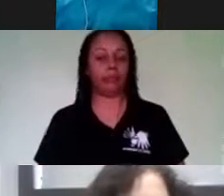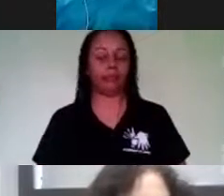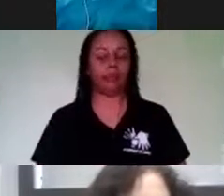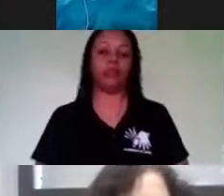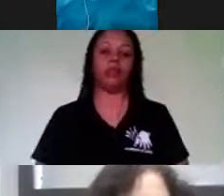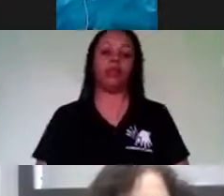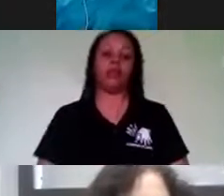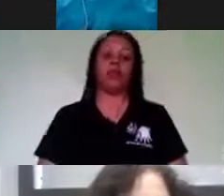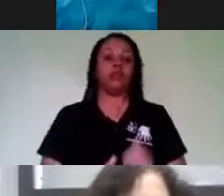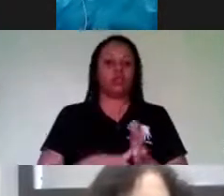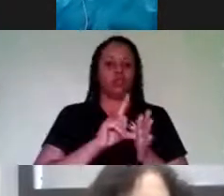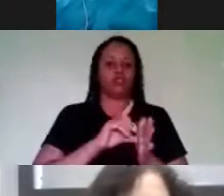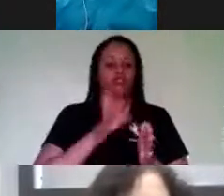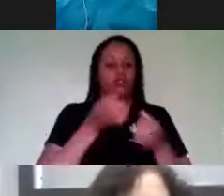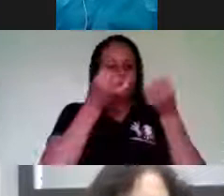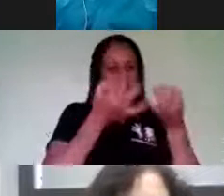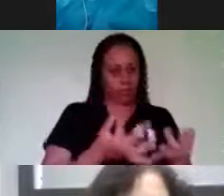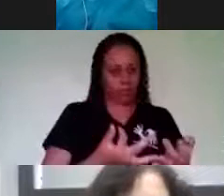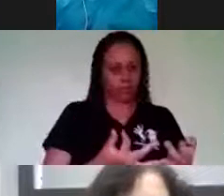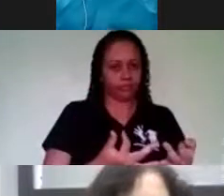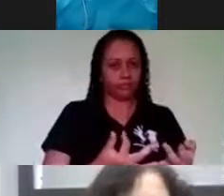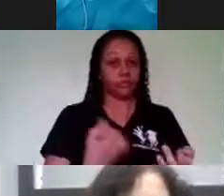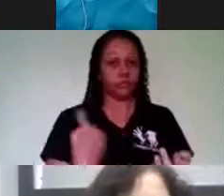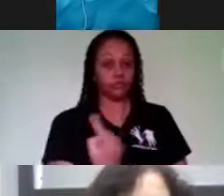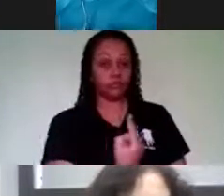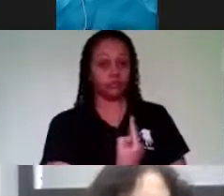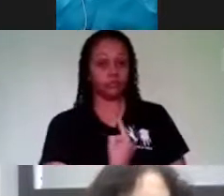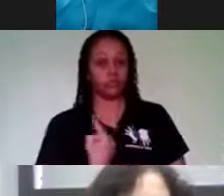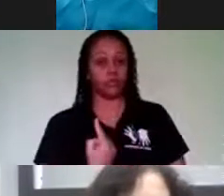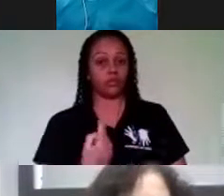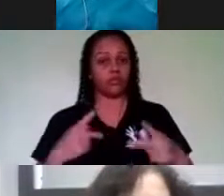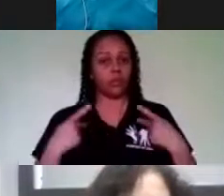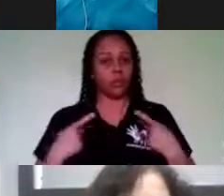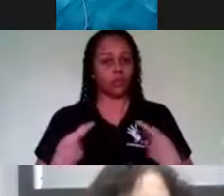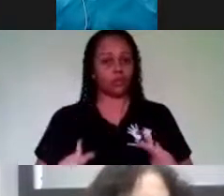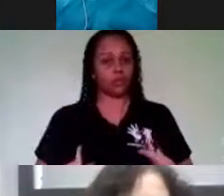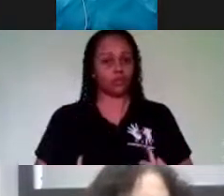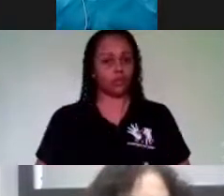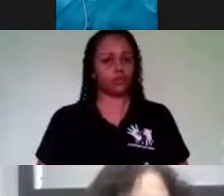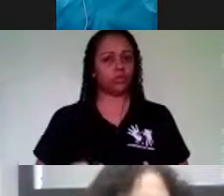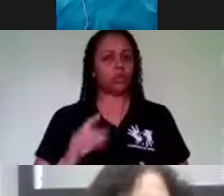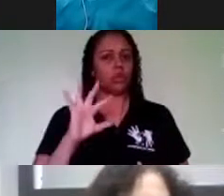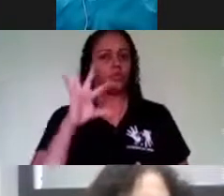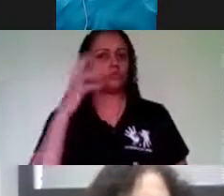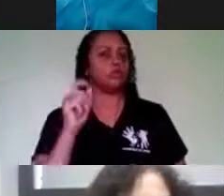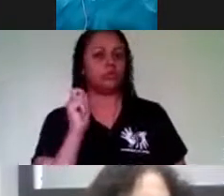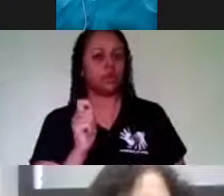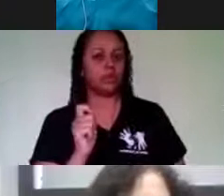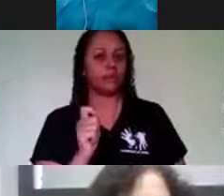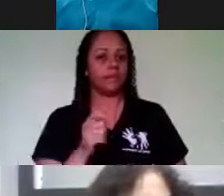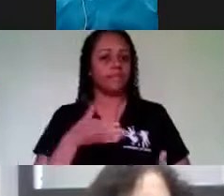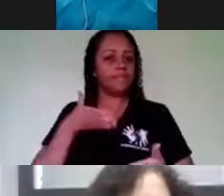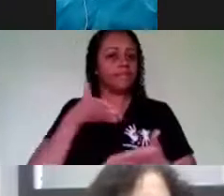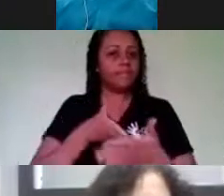Clemente já havia comentado, que a nossa reação impediu que este projeto fosse para frente, e eu não